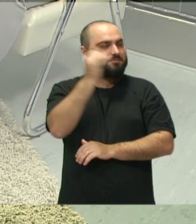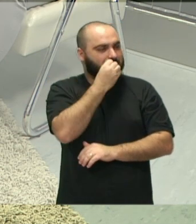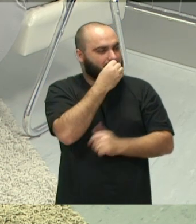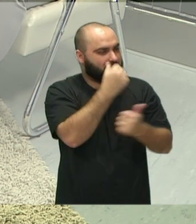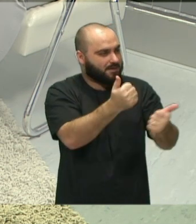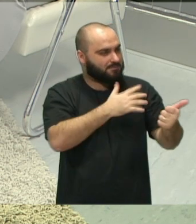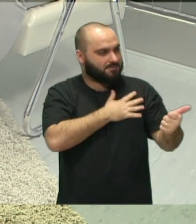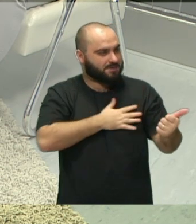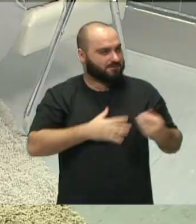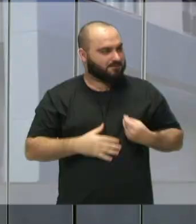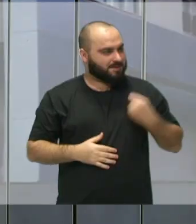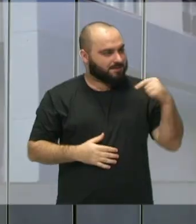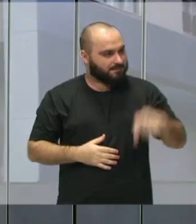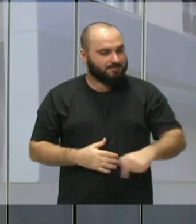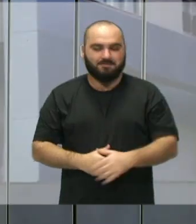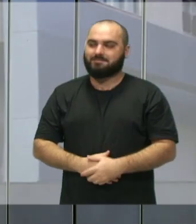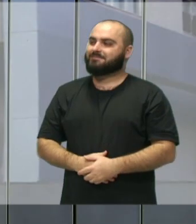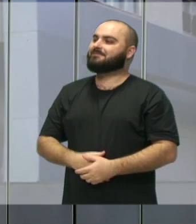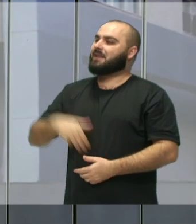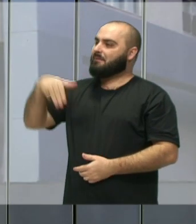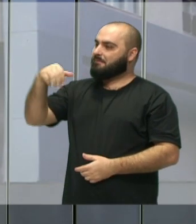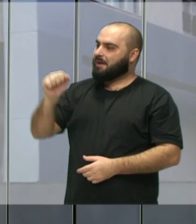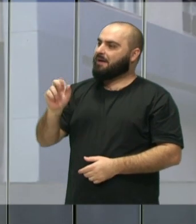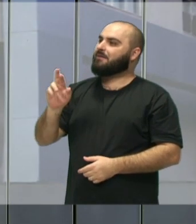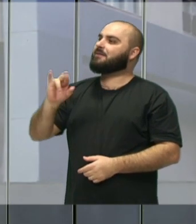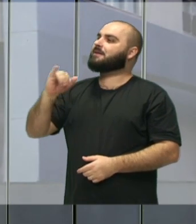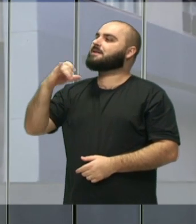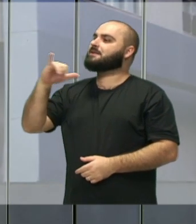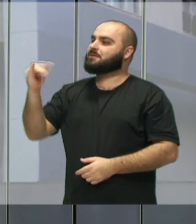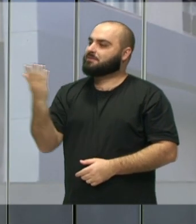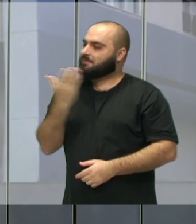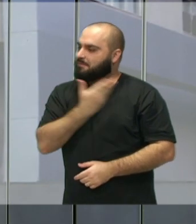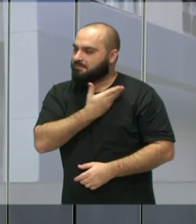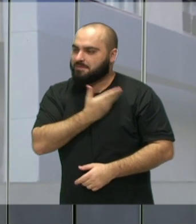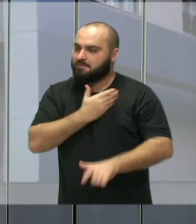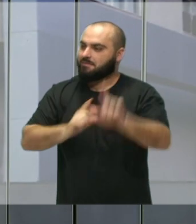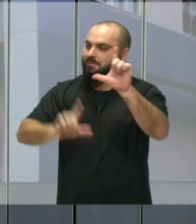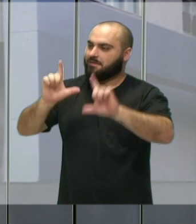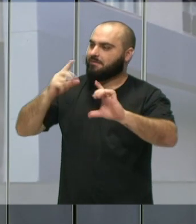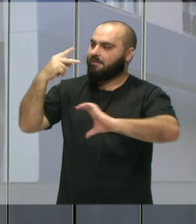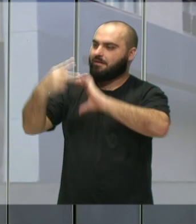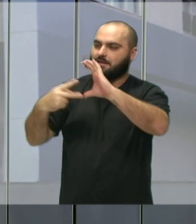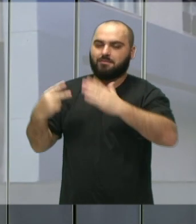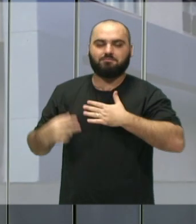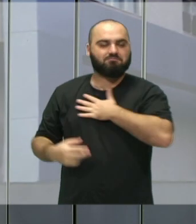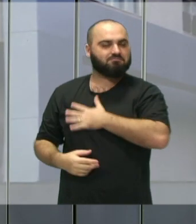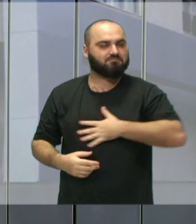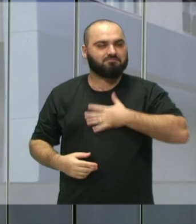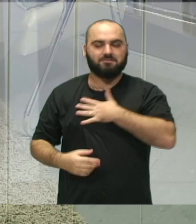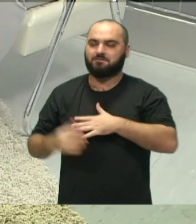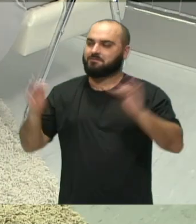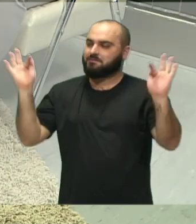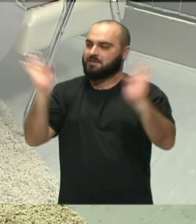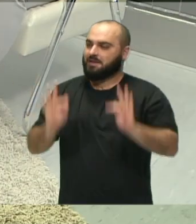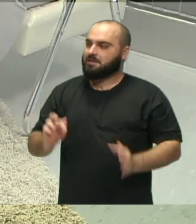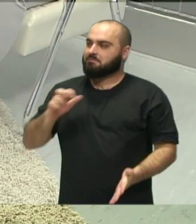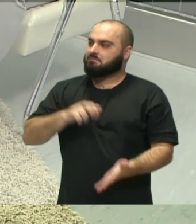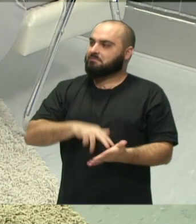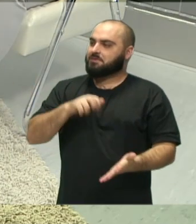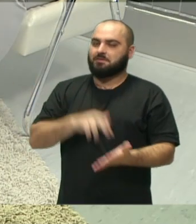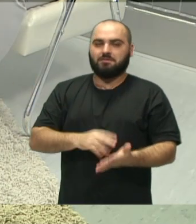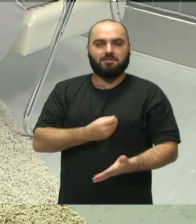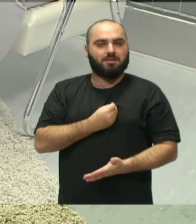programa. Maurício, aos amigos da TV Câmara, satisfação estar aqui com vocês no Fala Vereador e estou